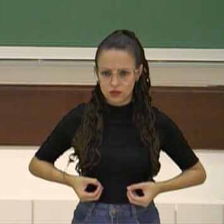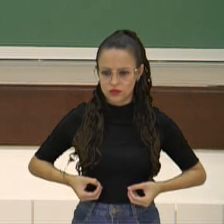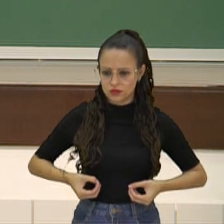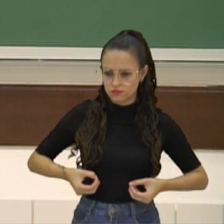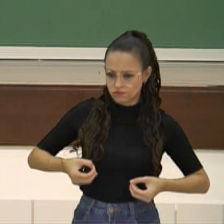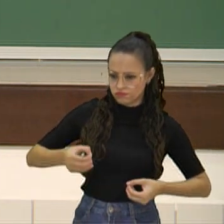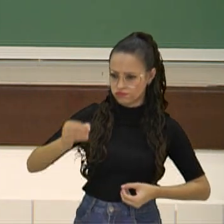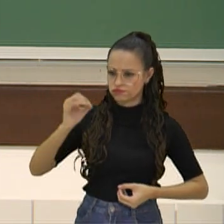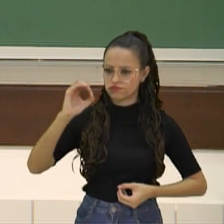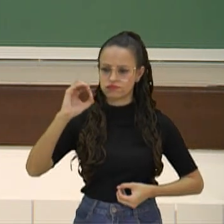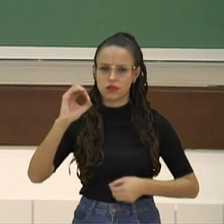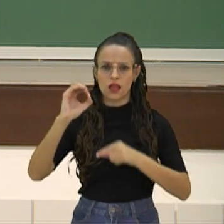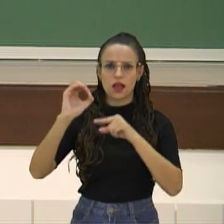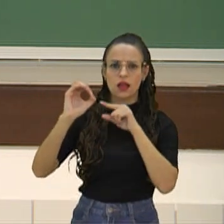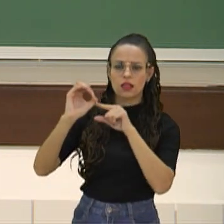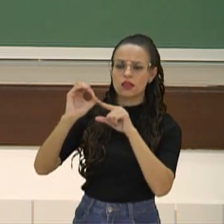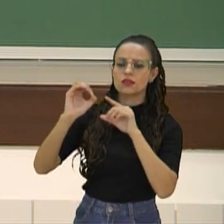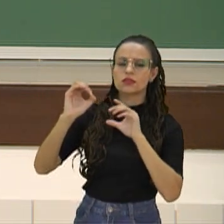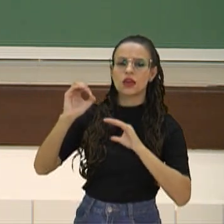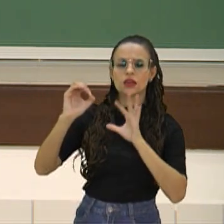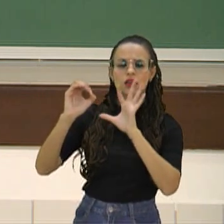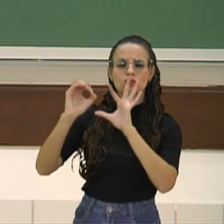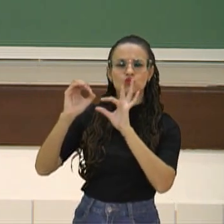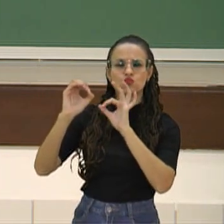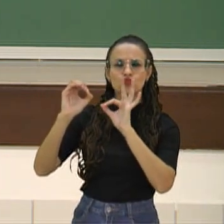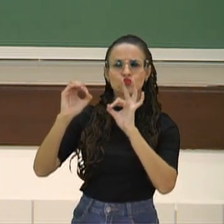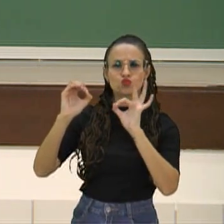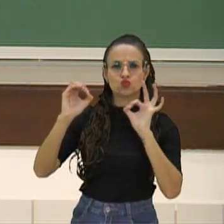dentro dele os ovócitos primários, né?